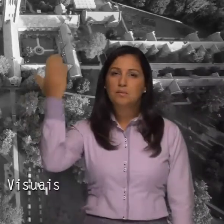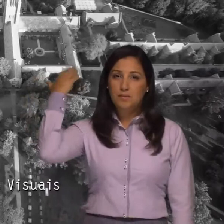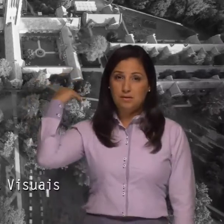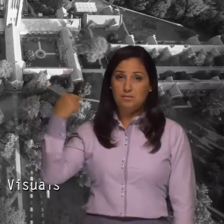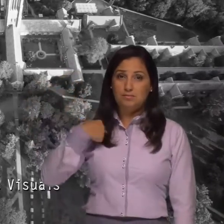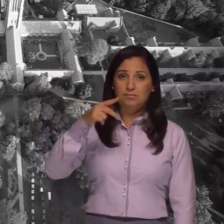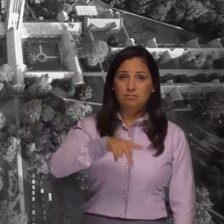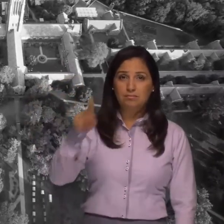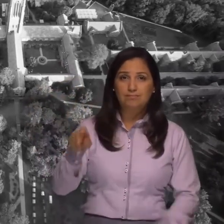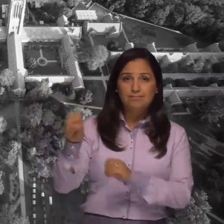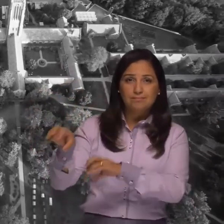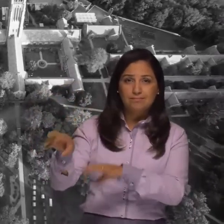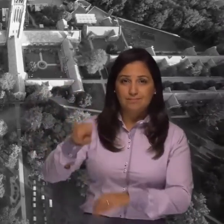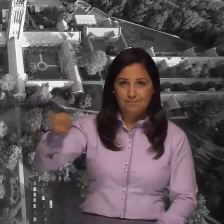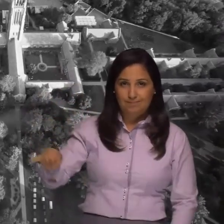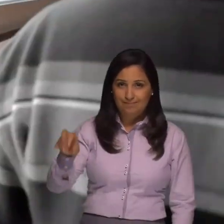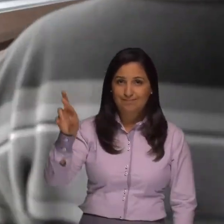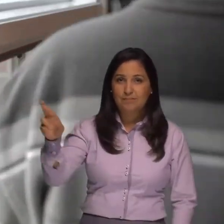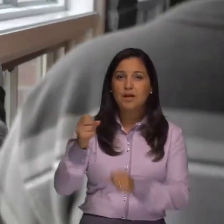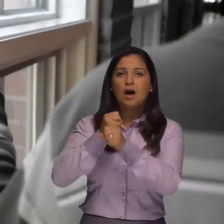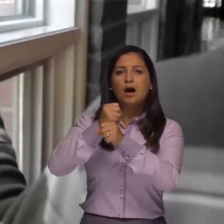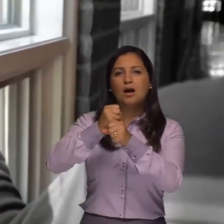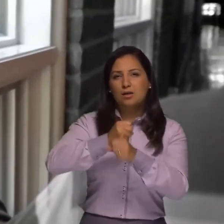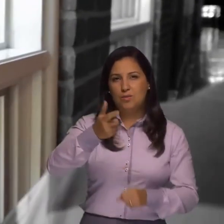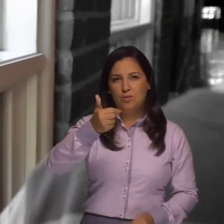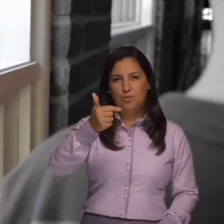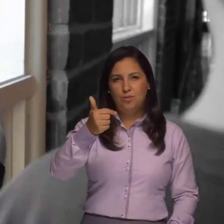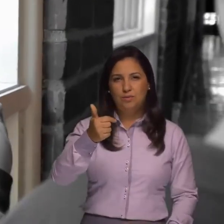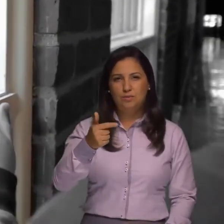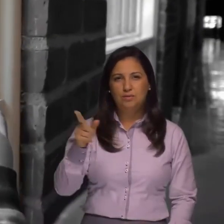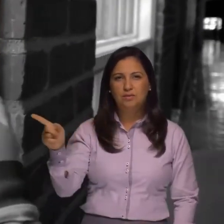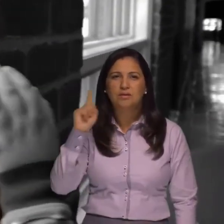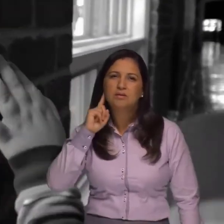Eu ajudei o James durante 12 anos.